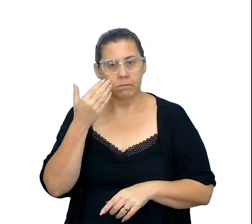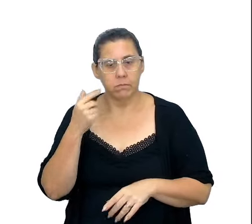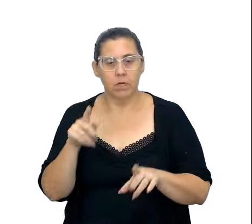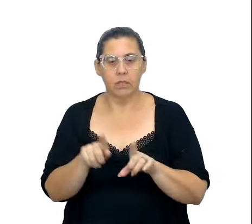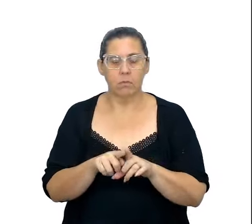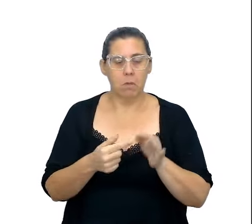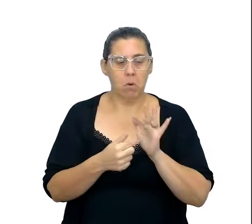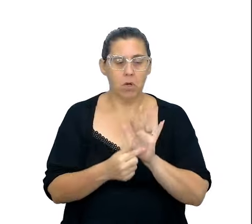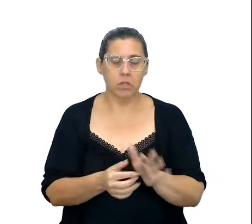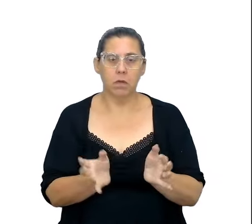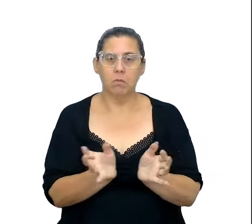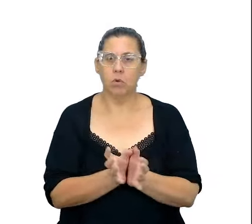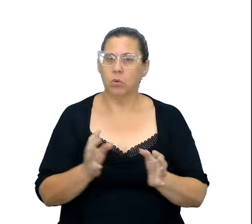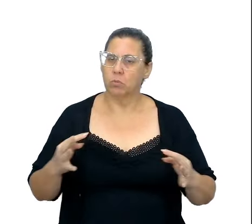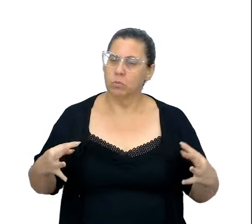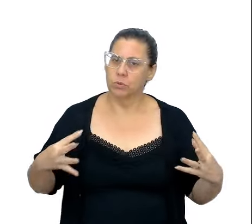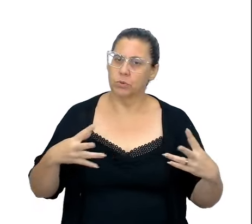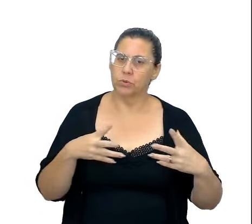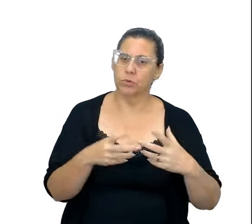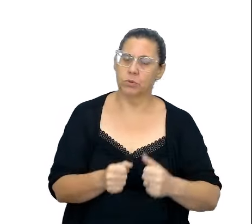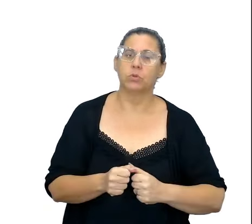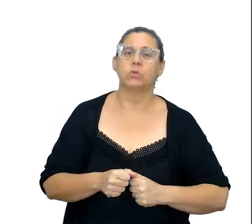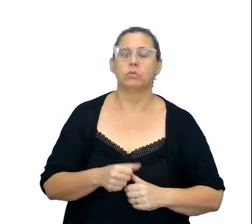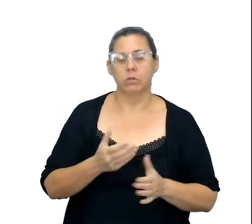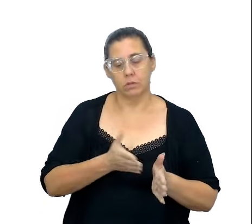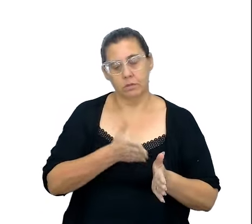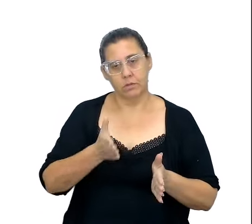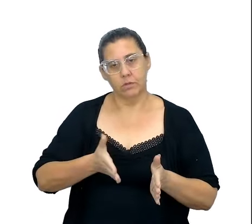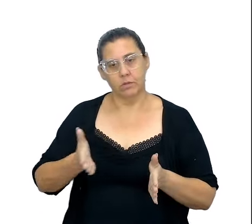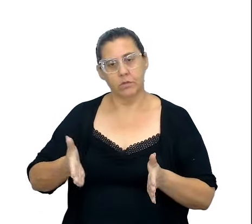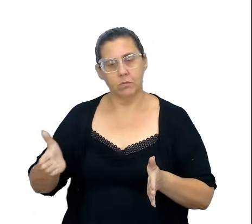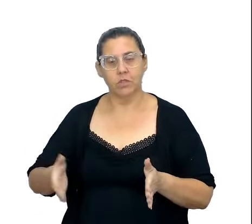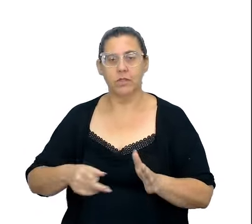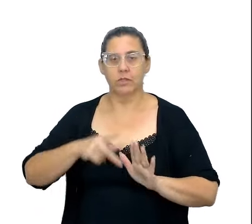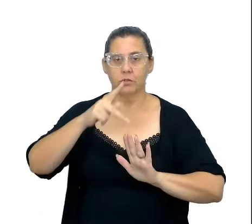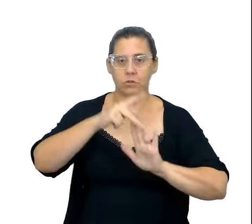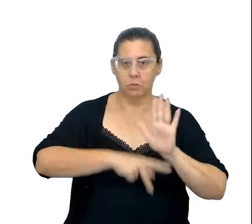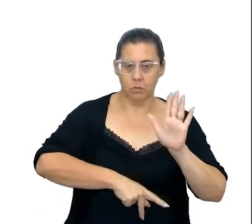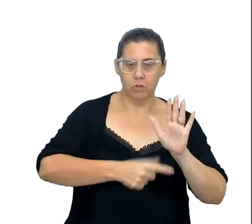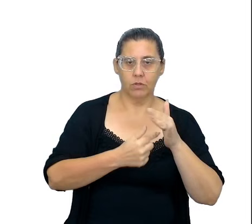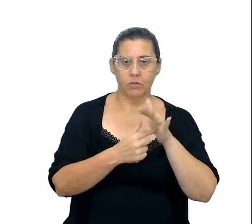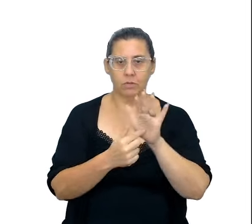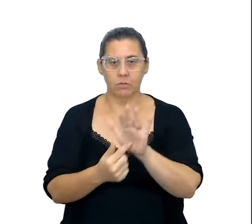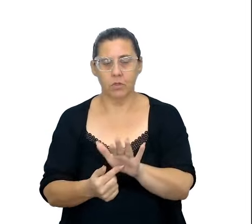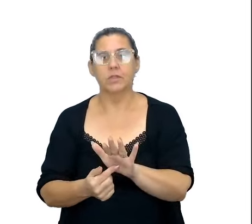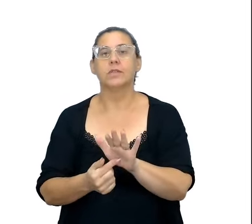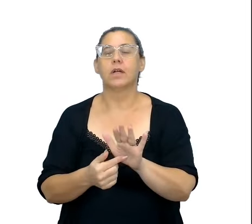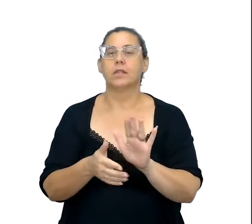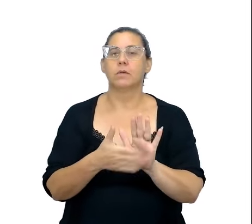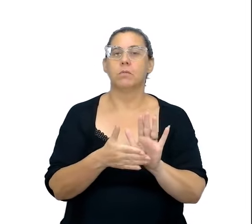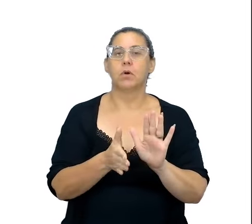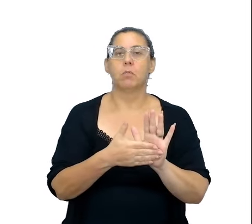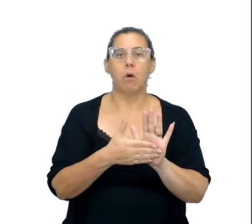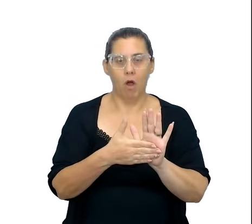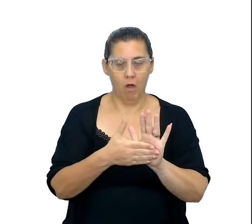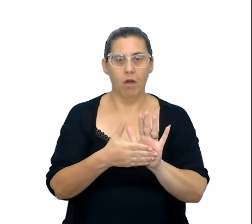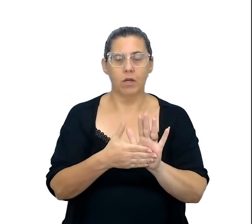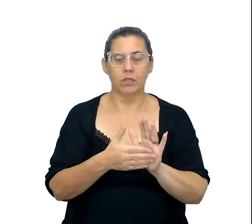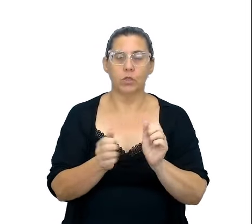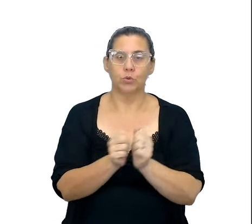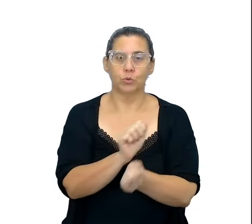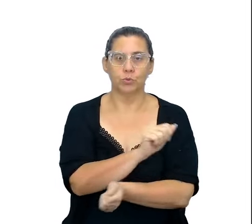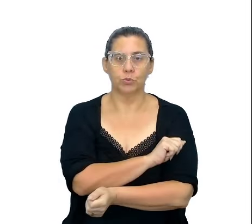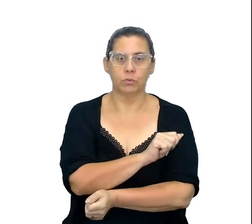turma, né, toda essa apresentação do processo desse projeto aí que foi colocado, proposto, né, para ser trabalhado junto com o